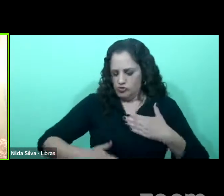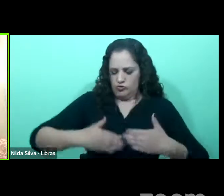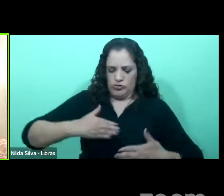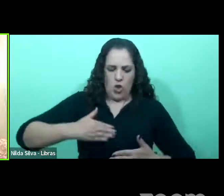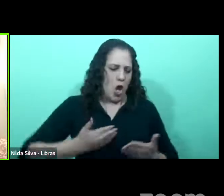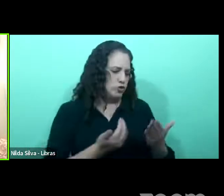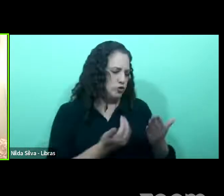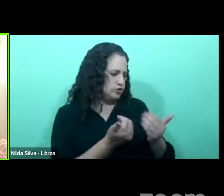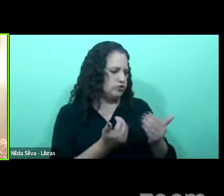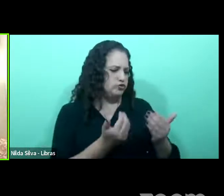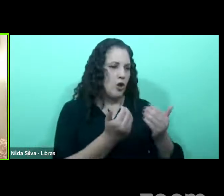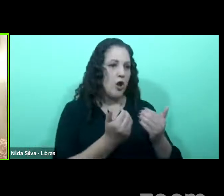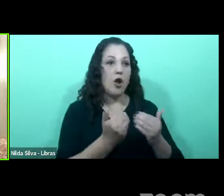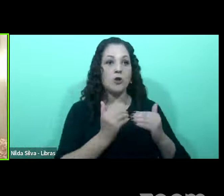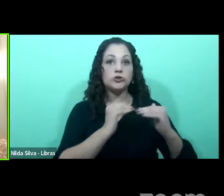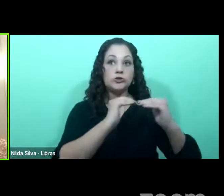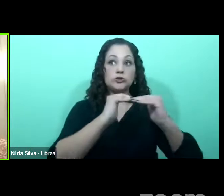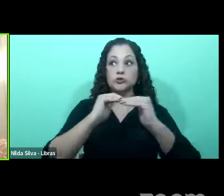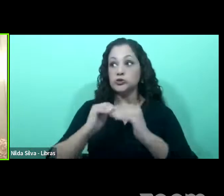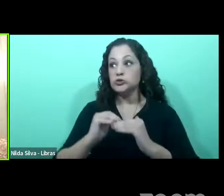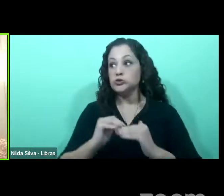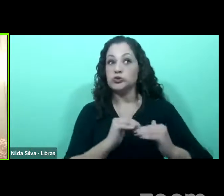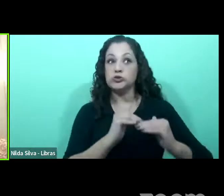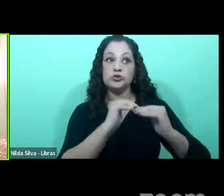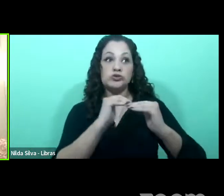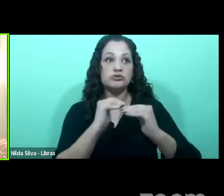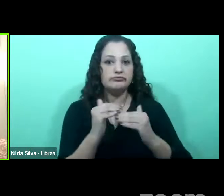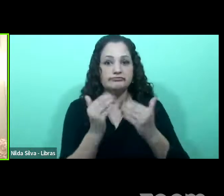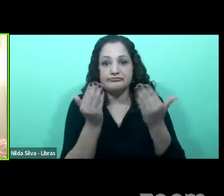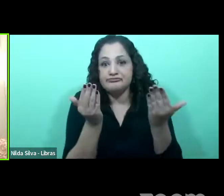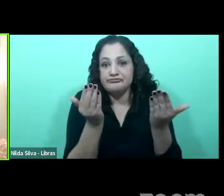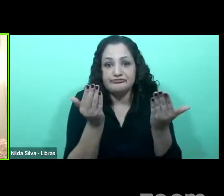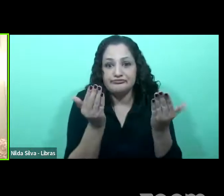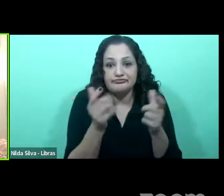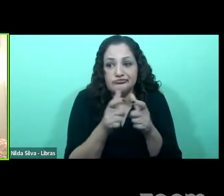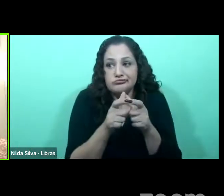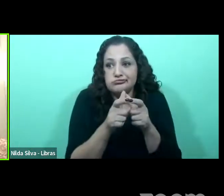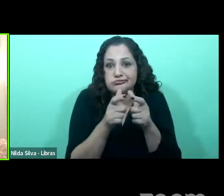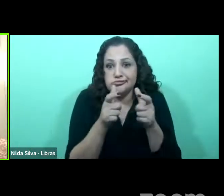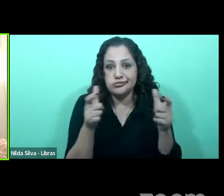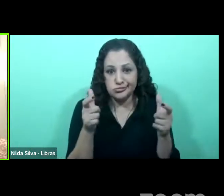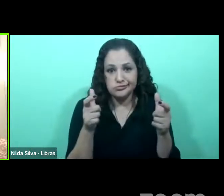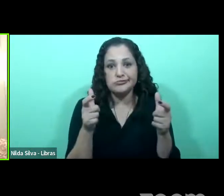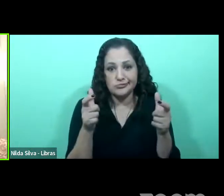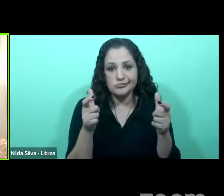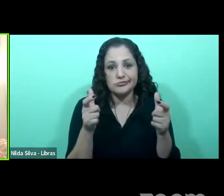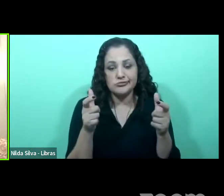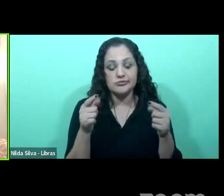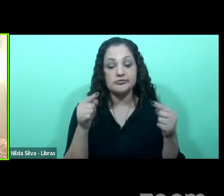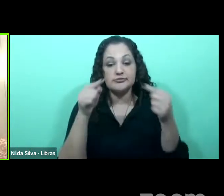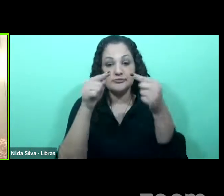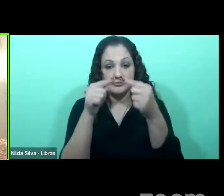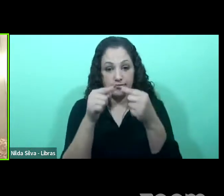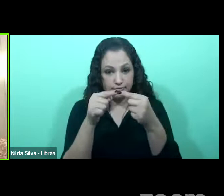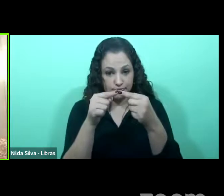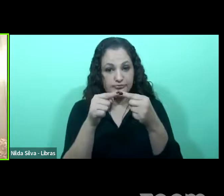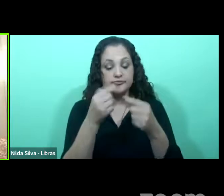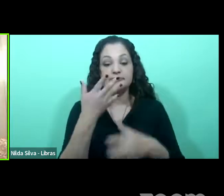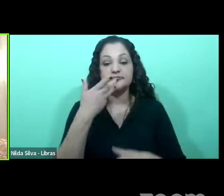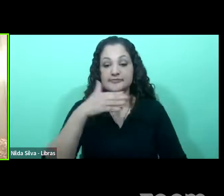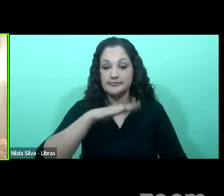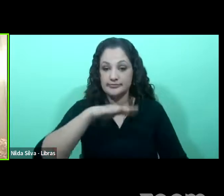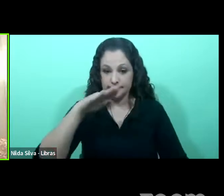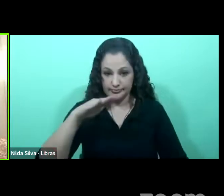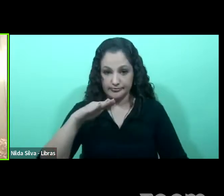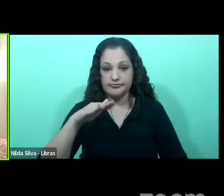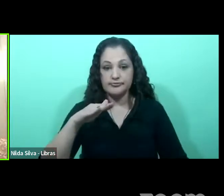pela normatização e conformação dos corpos. E isso é amplo. Com relação às crianças, e agora eu vou entrar na parte da